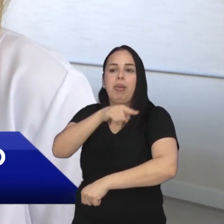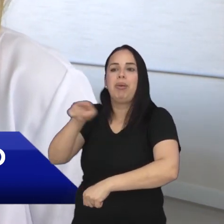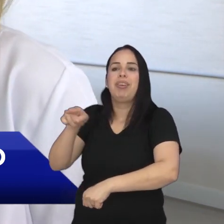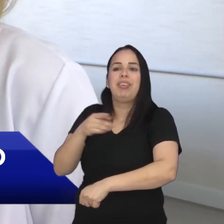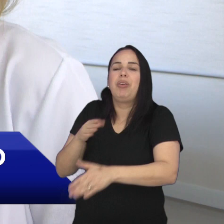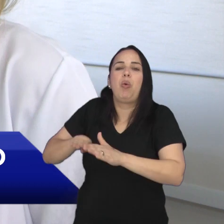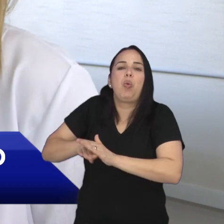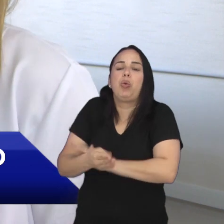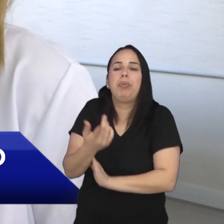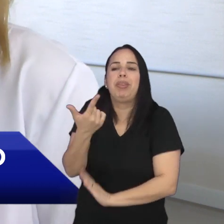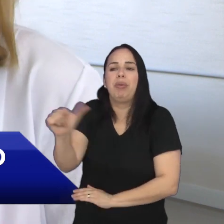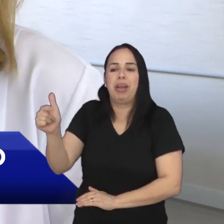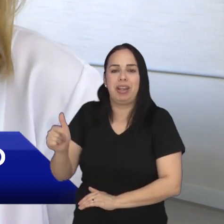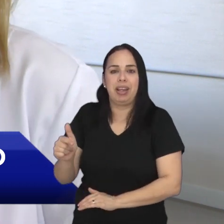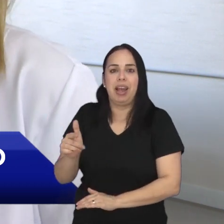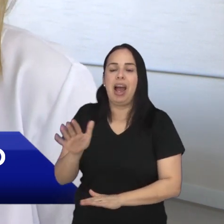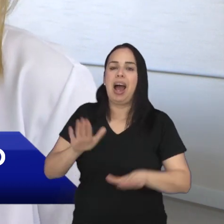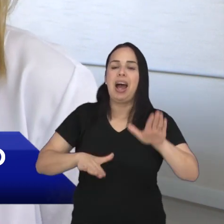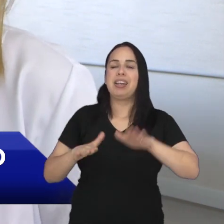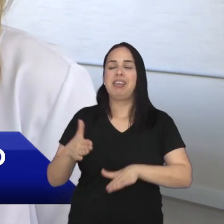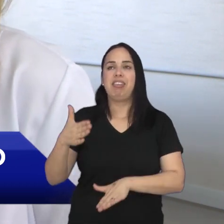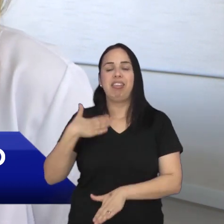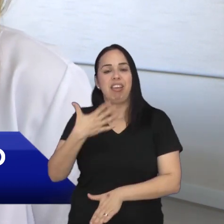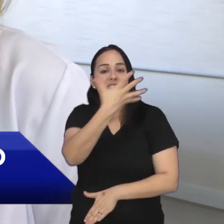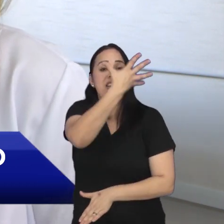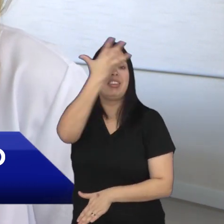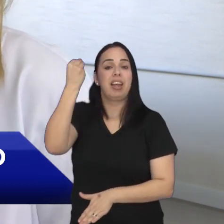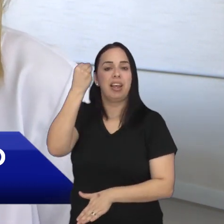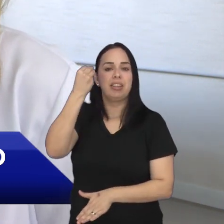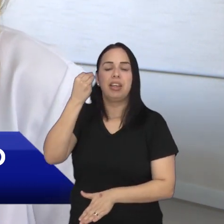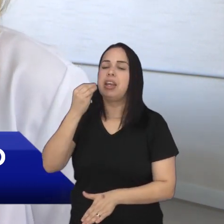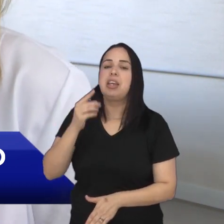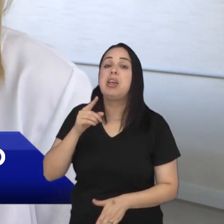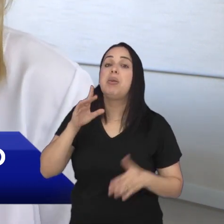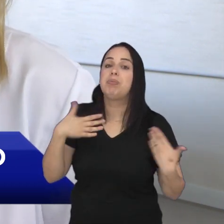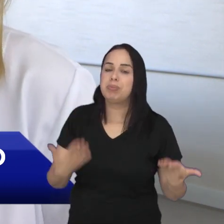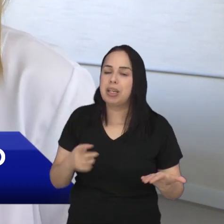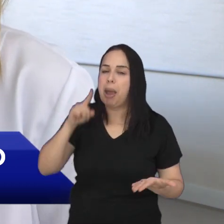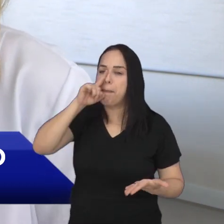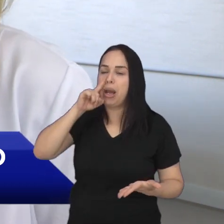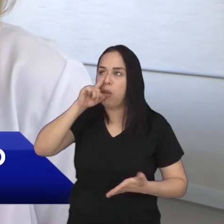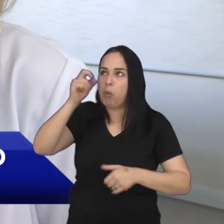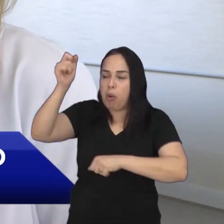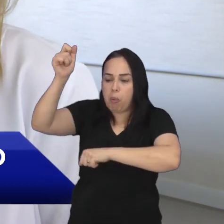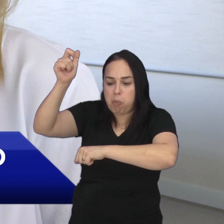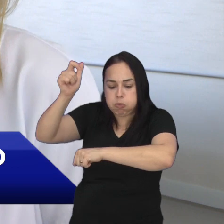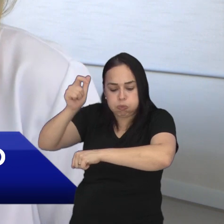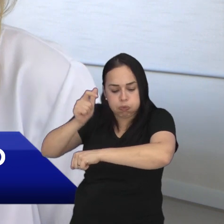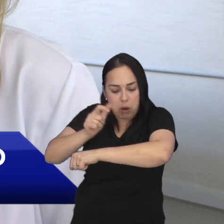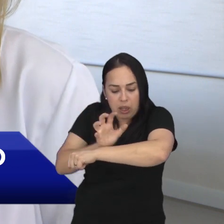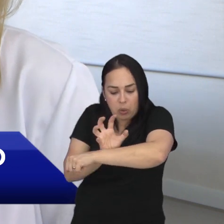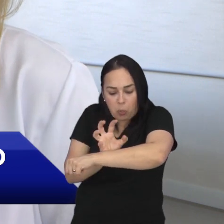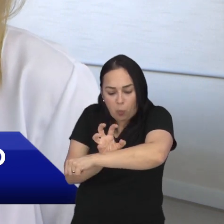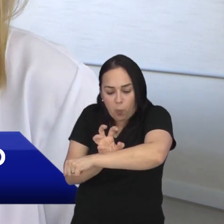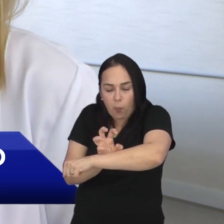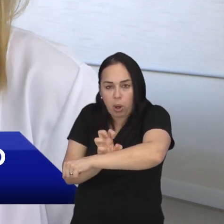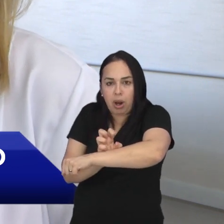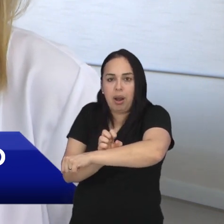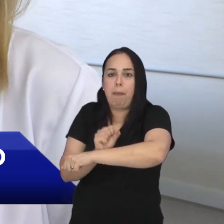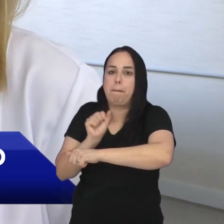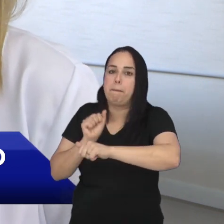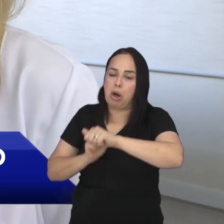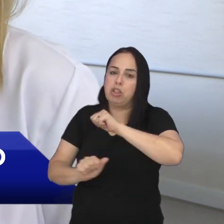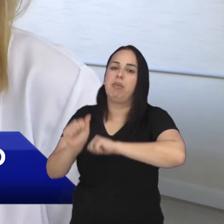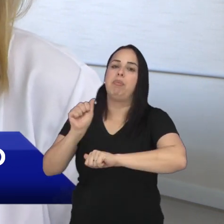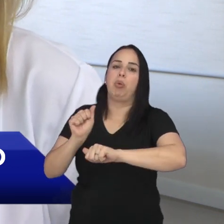protetor solar. E, por exemplo, no dia nublado, esquece de usar o protetor e queima. O que é o perigo disso? Queimadura solar tem